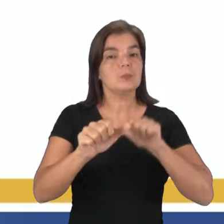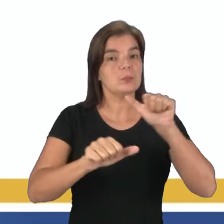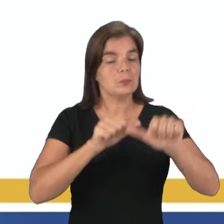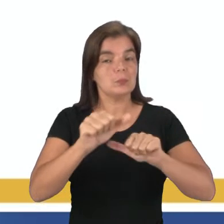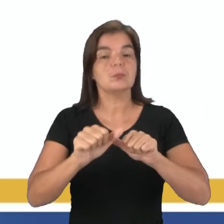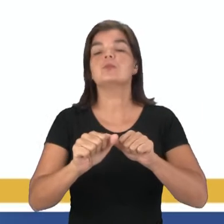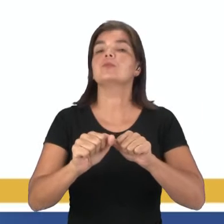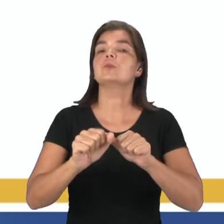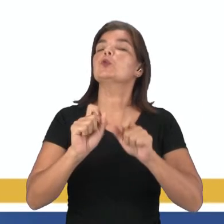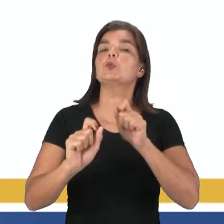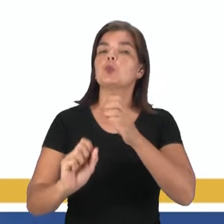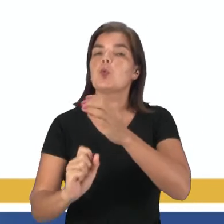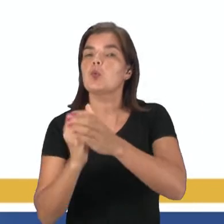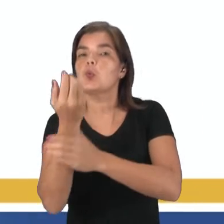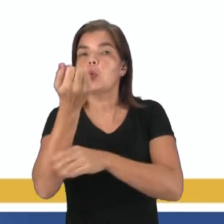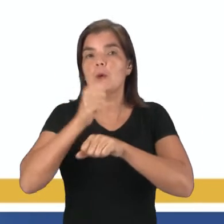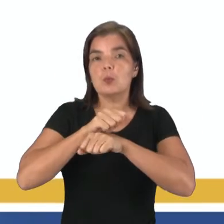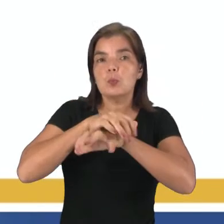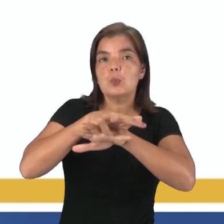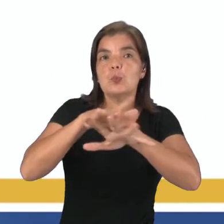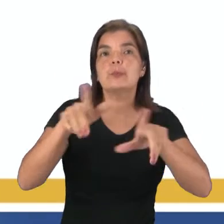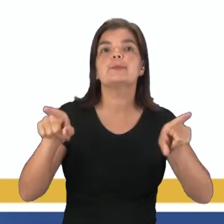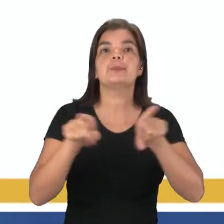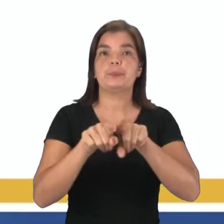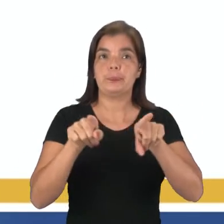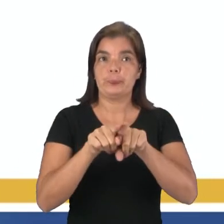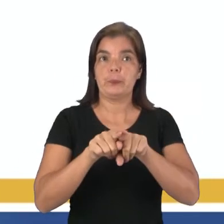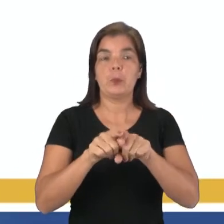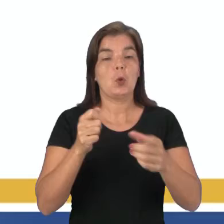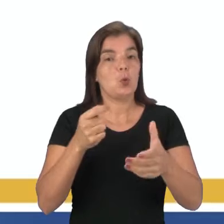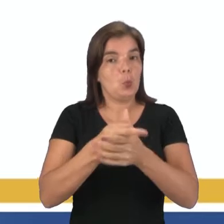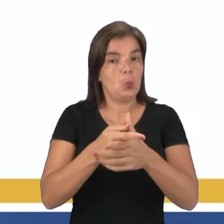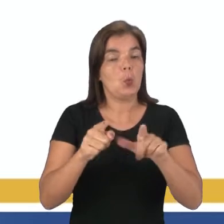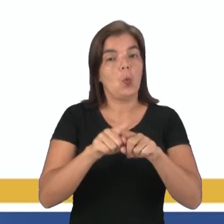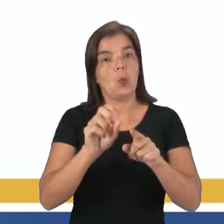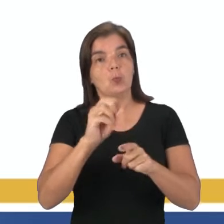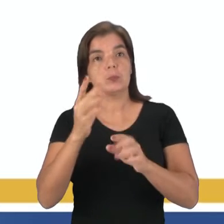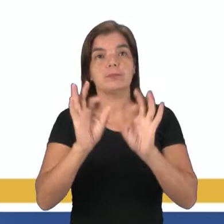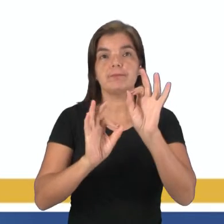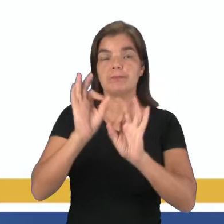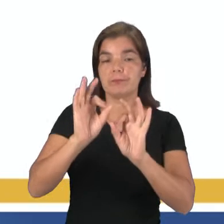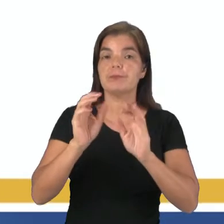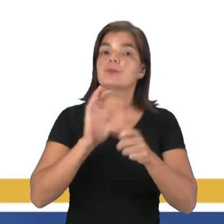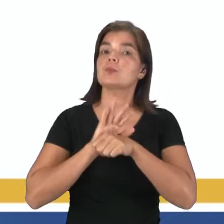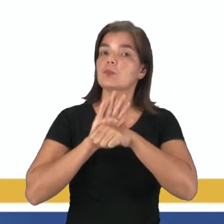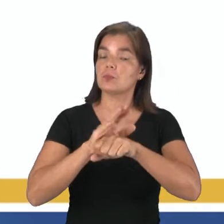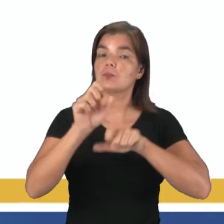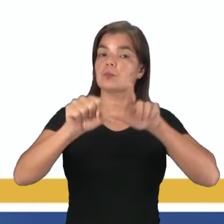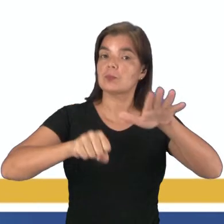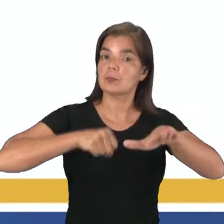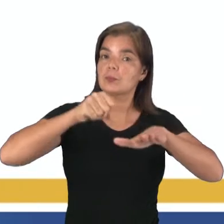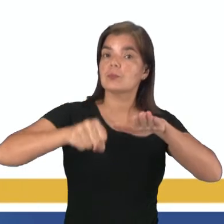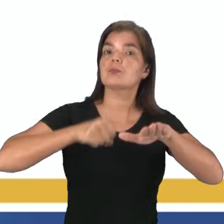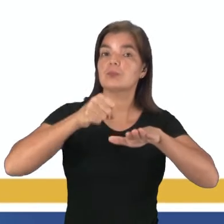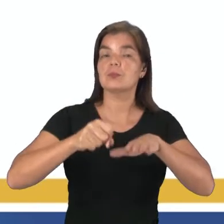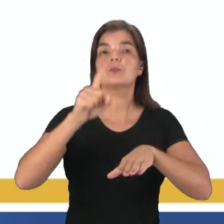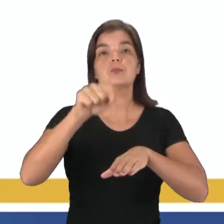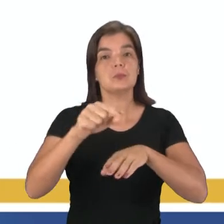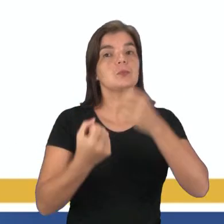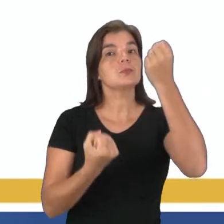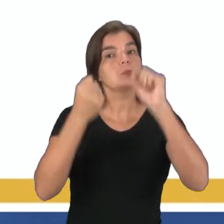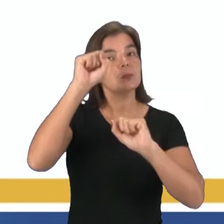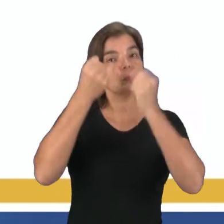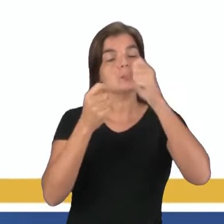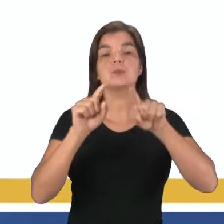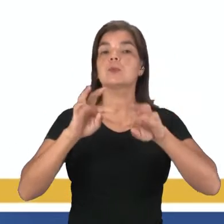atividade coletiva que consiste em transformar matérias-primas em bens de consumo ou de produção com auxílio de máquinas é